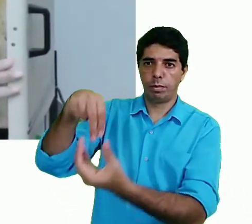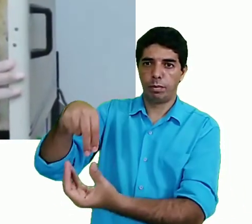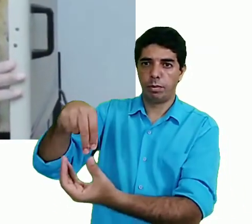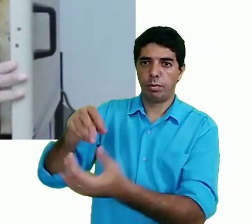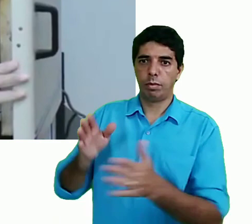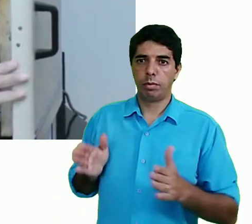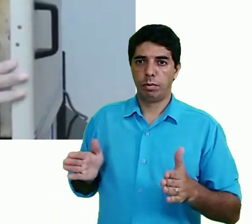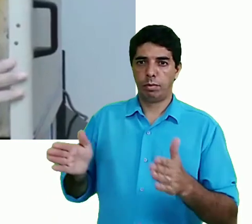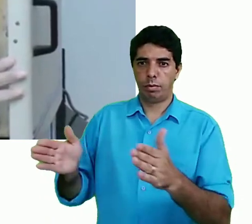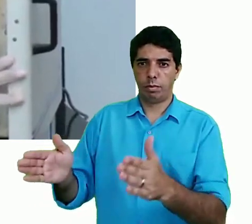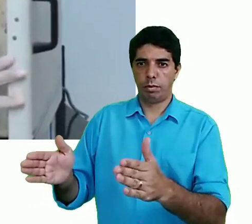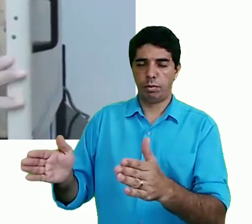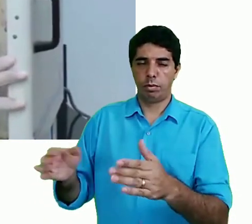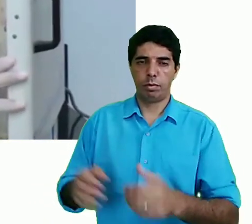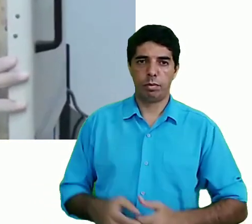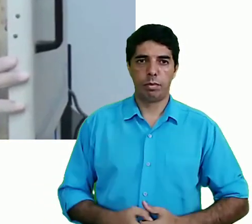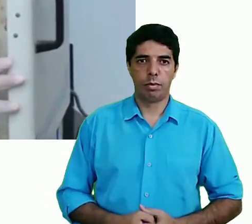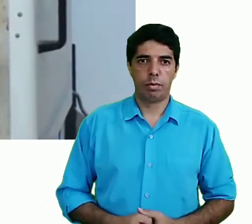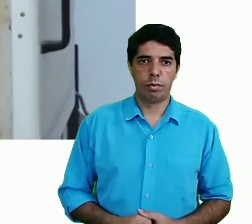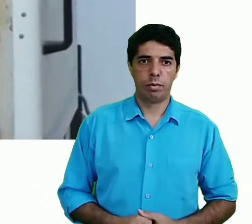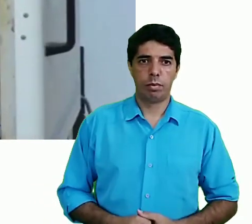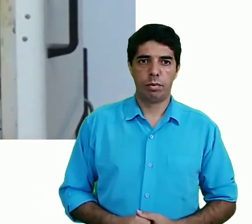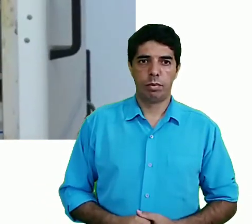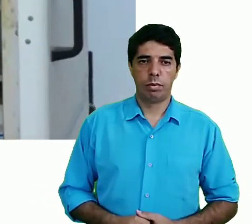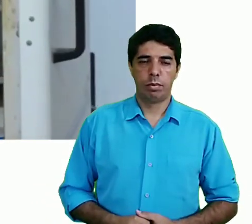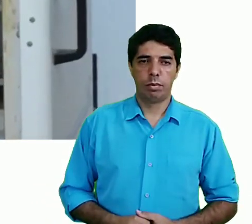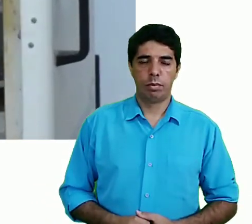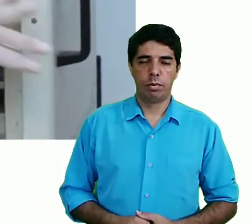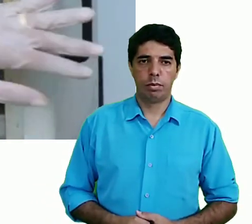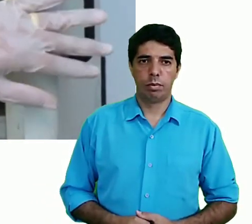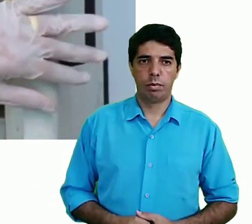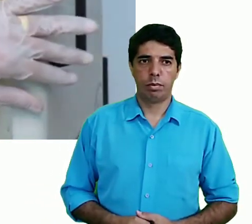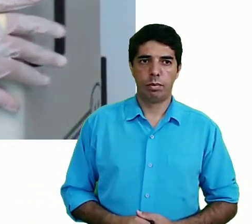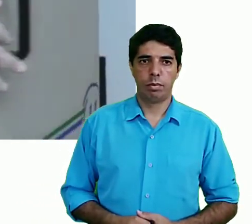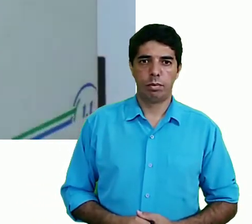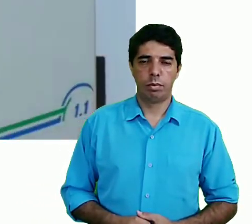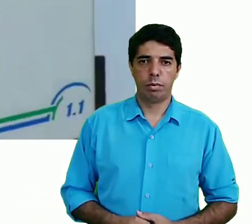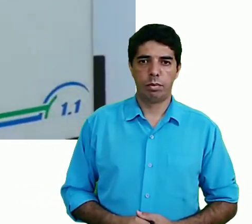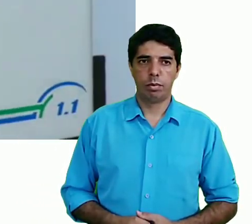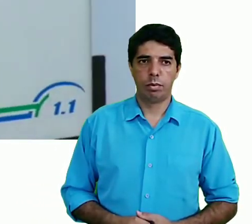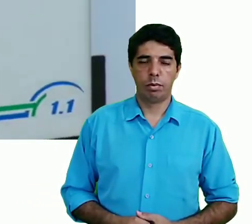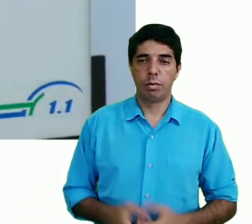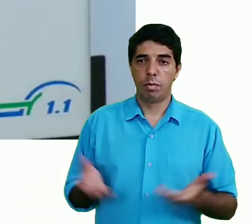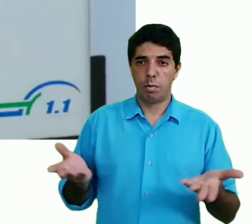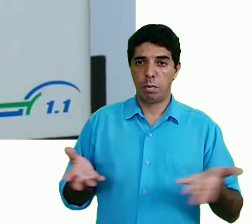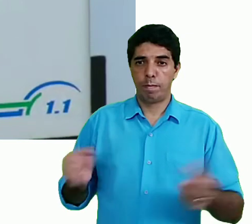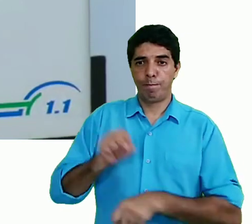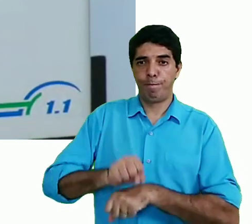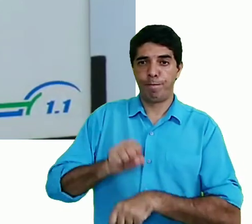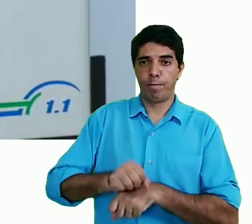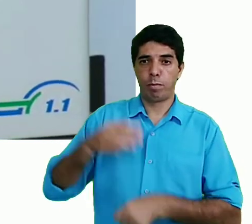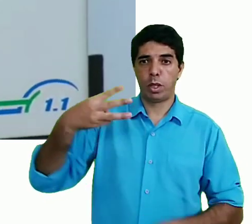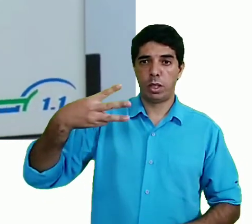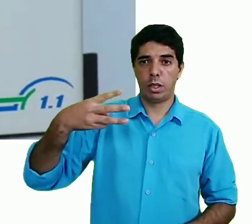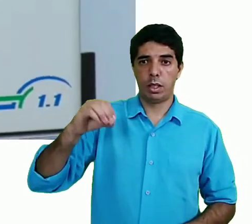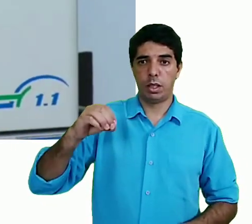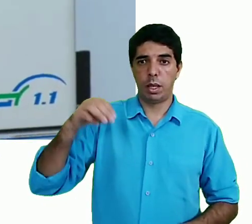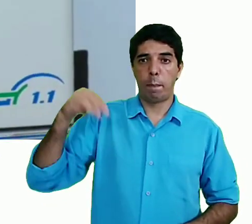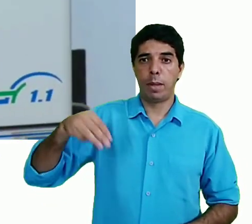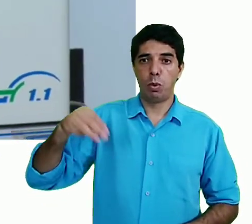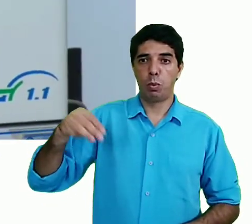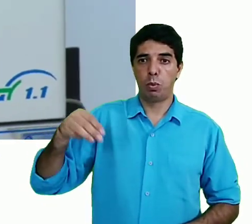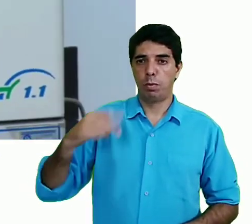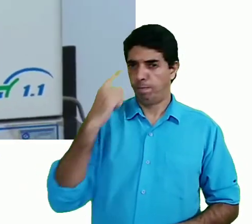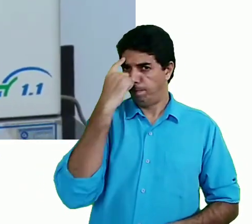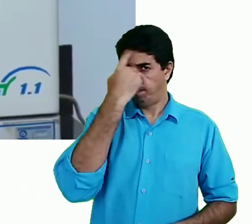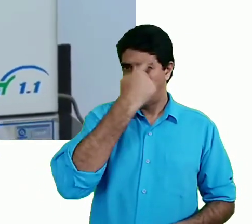tá? A cápsula de porcelana aqui na estufa, tá? Iremos aguardar meia hora